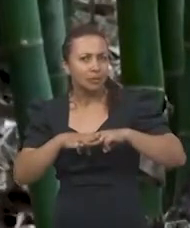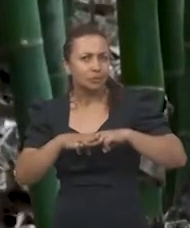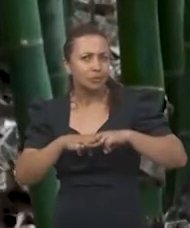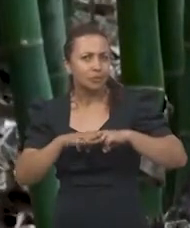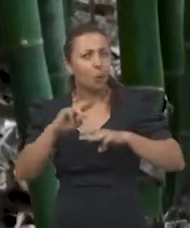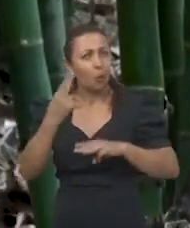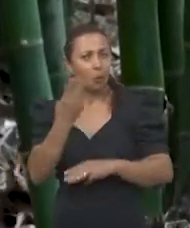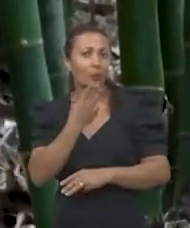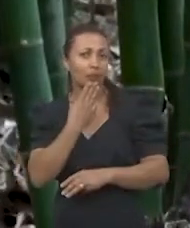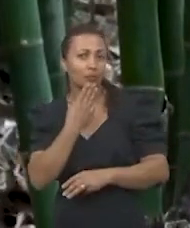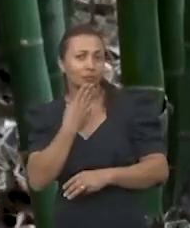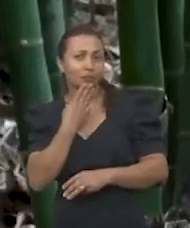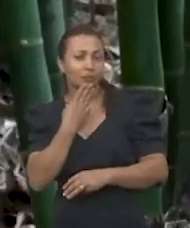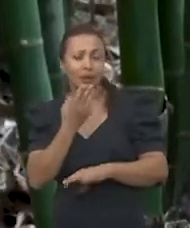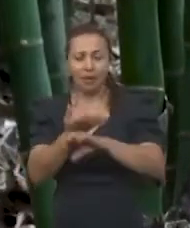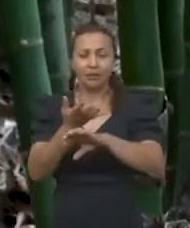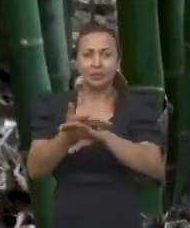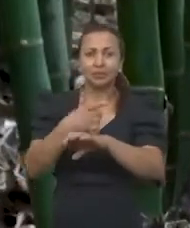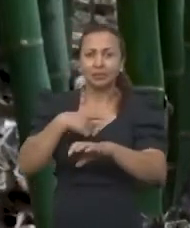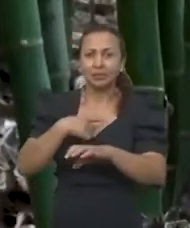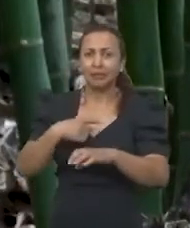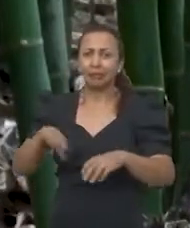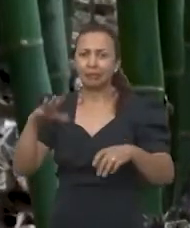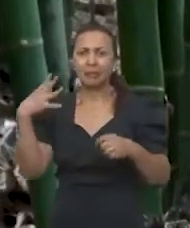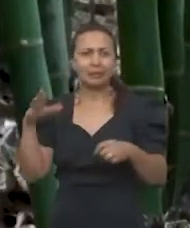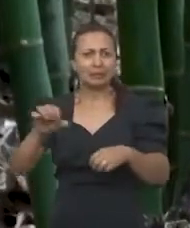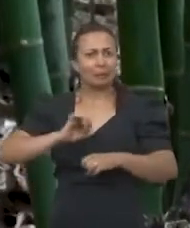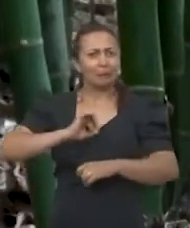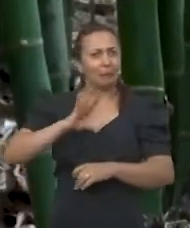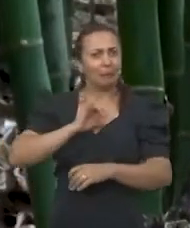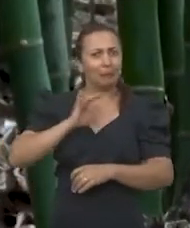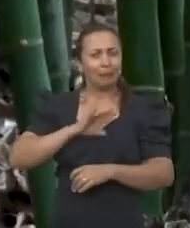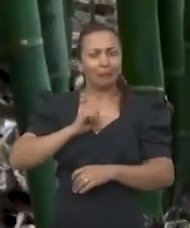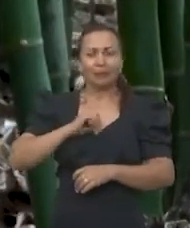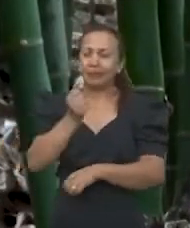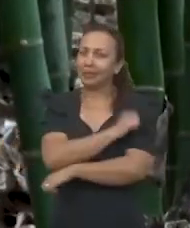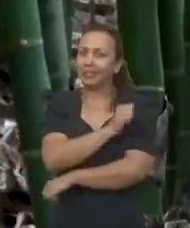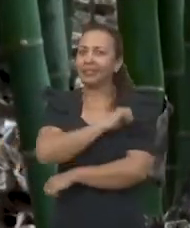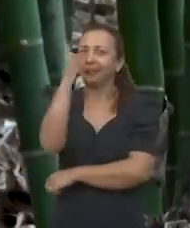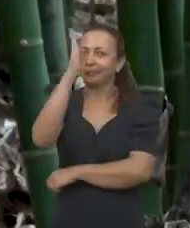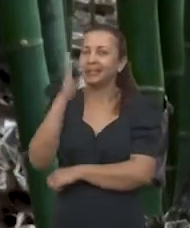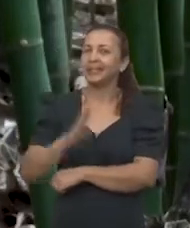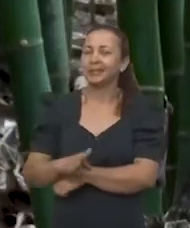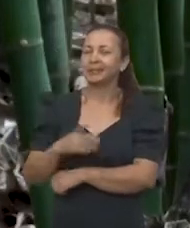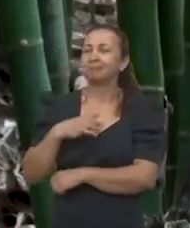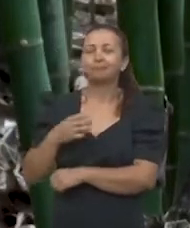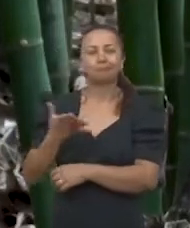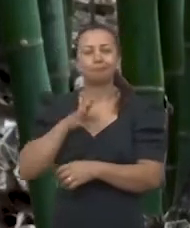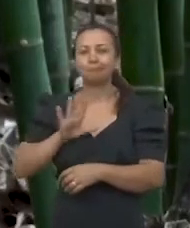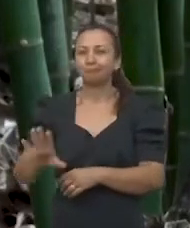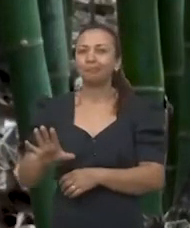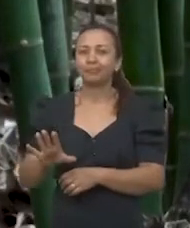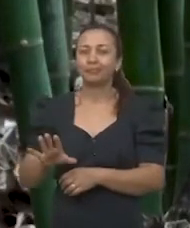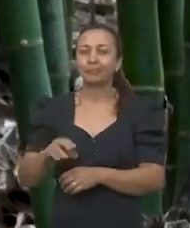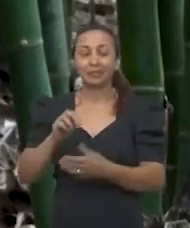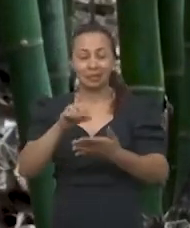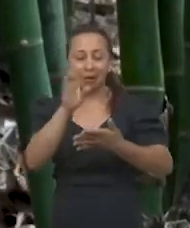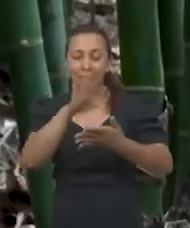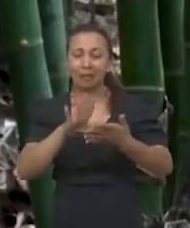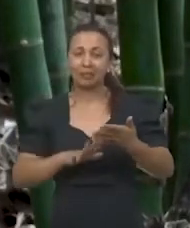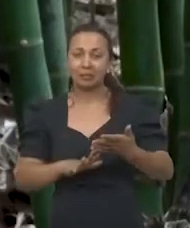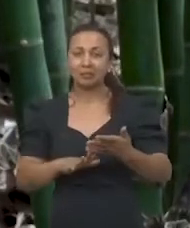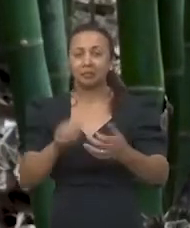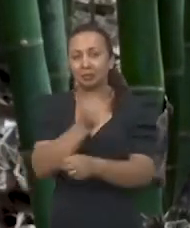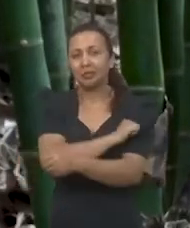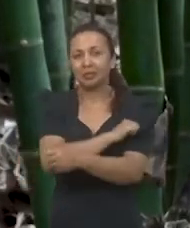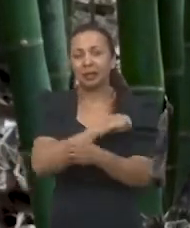Matemática. A disciplina tem fama de atormentar boa parte dos estudantes do Brasil. Dados do Programa Internacional de Avaliação